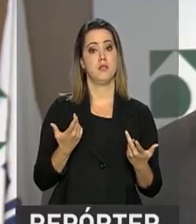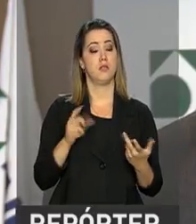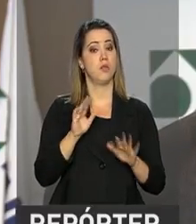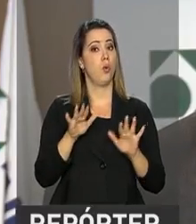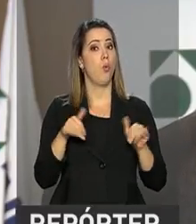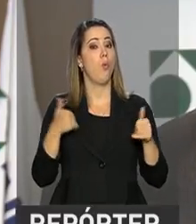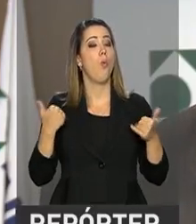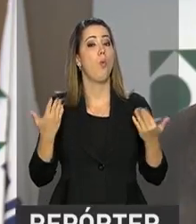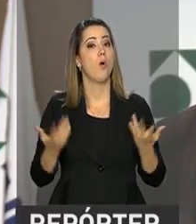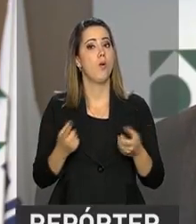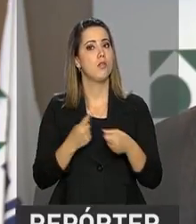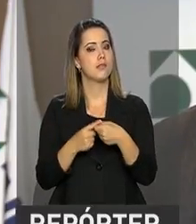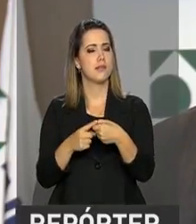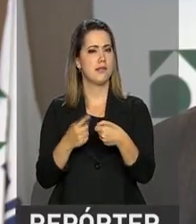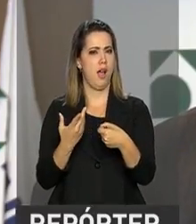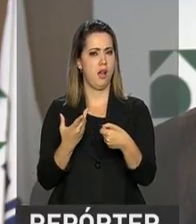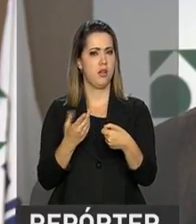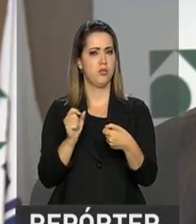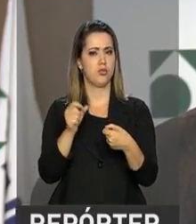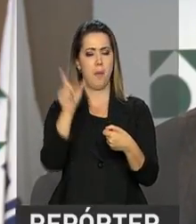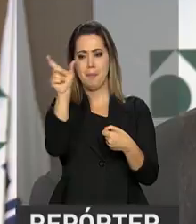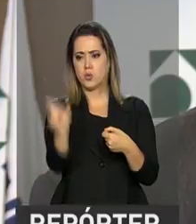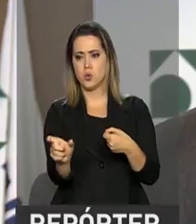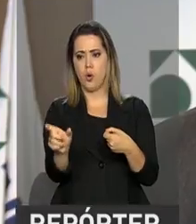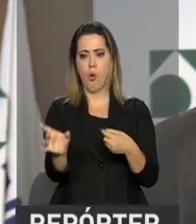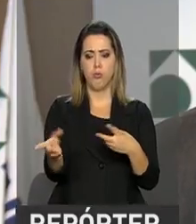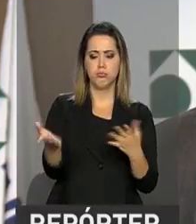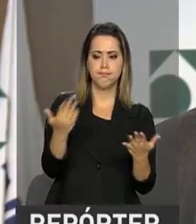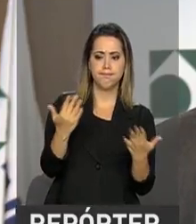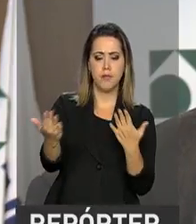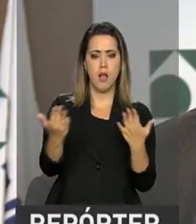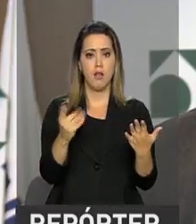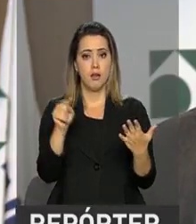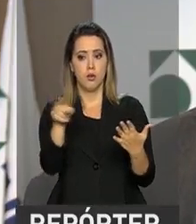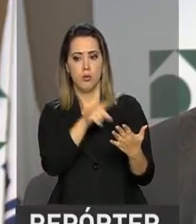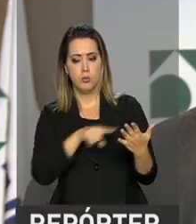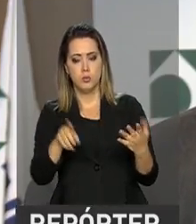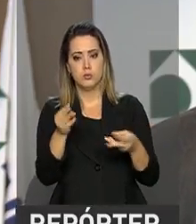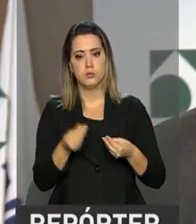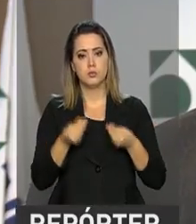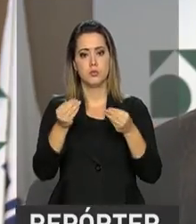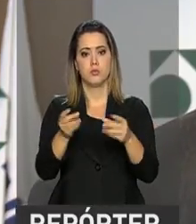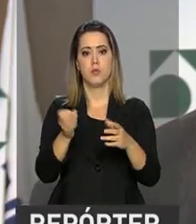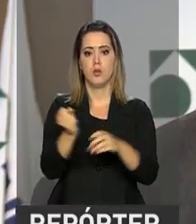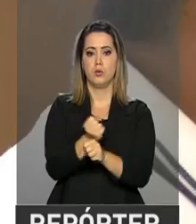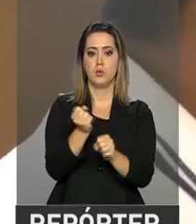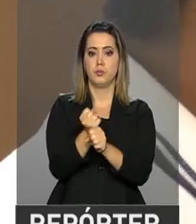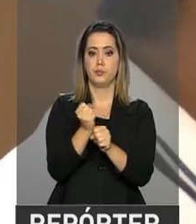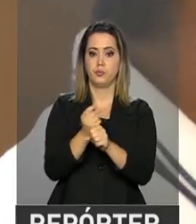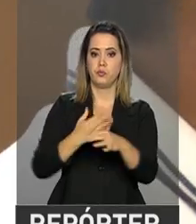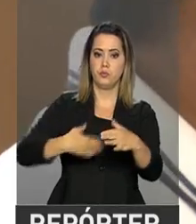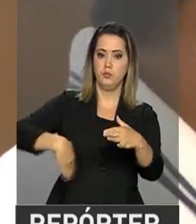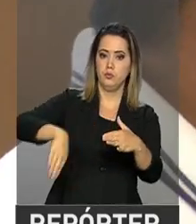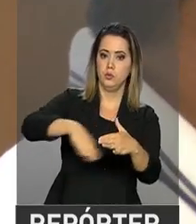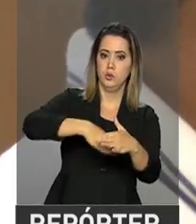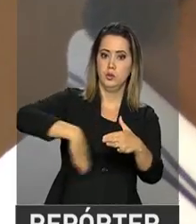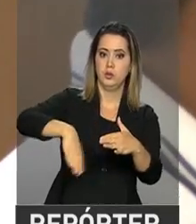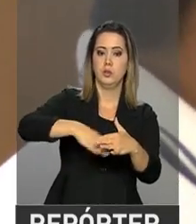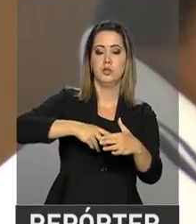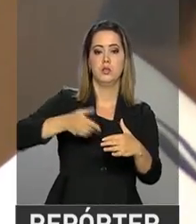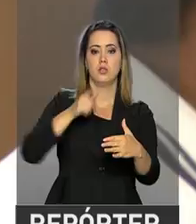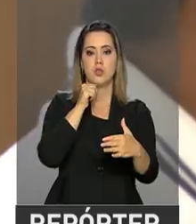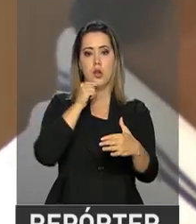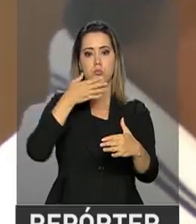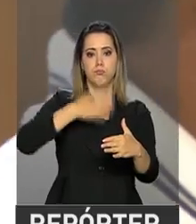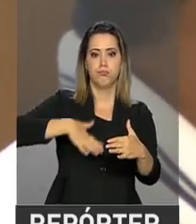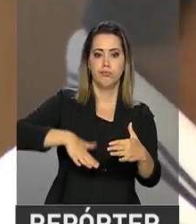as localidades. A partir dessa identificação, é que são implantadas as cisternas. O agricultor Josias, que